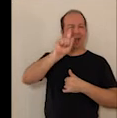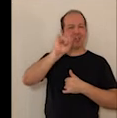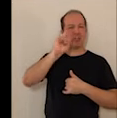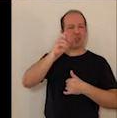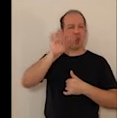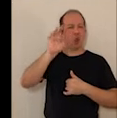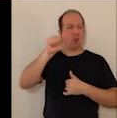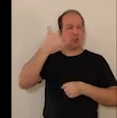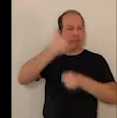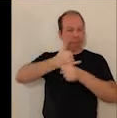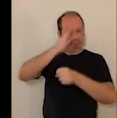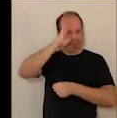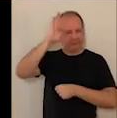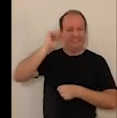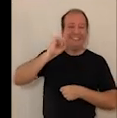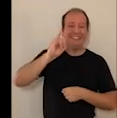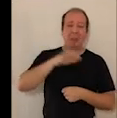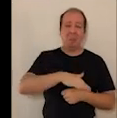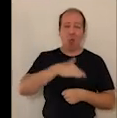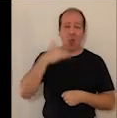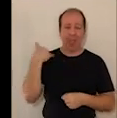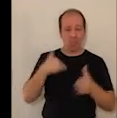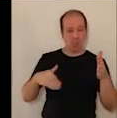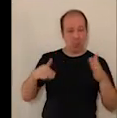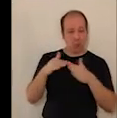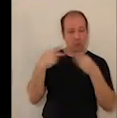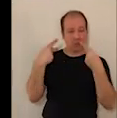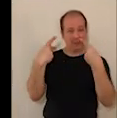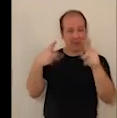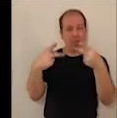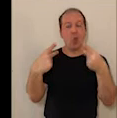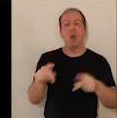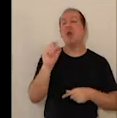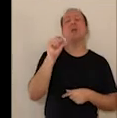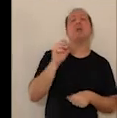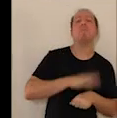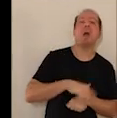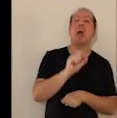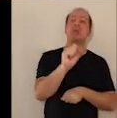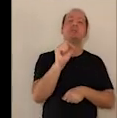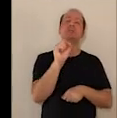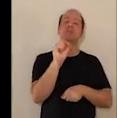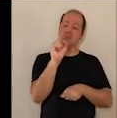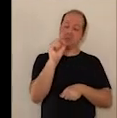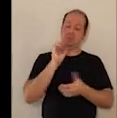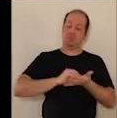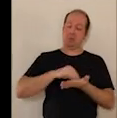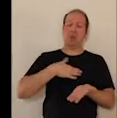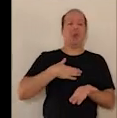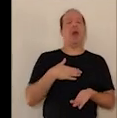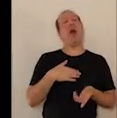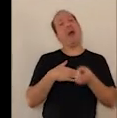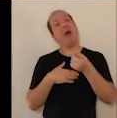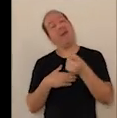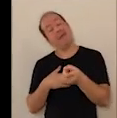que quando o velho morrer, tudo lhe pertencerá. E a quem mais pertenceria, senão a mim? Ah, e é que você